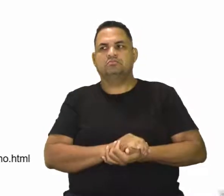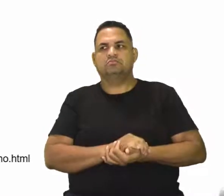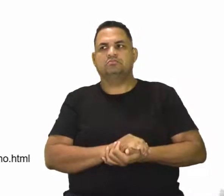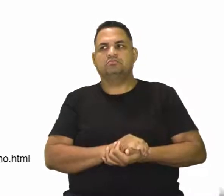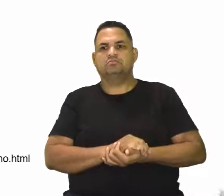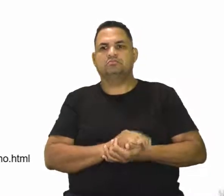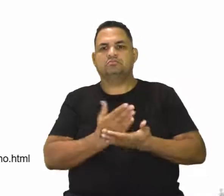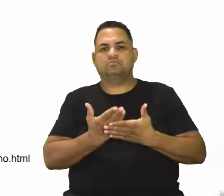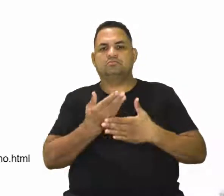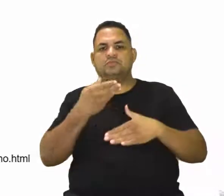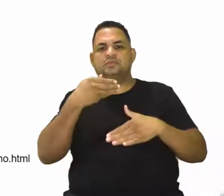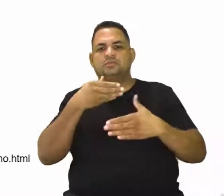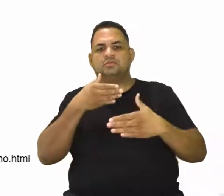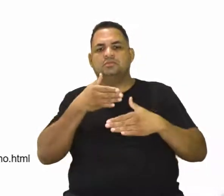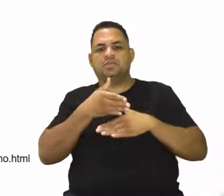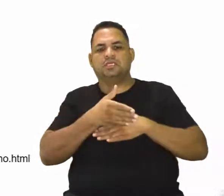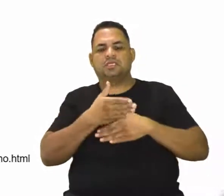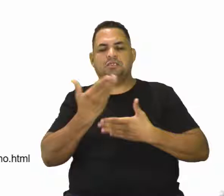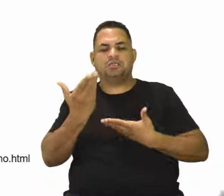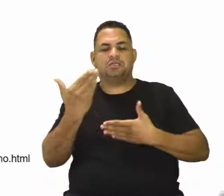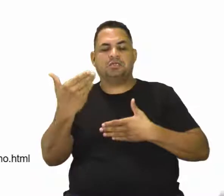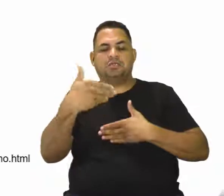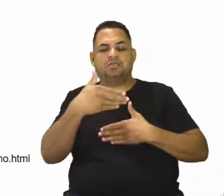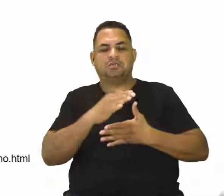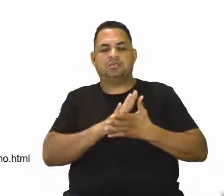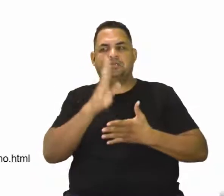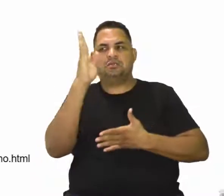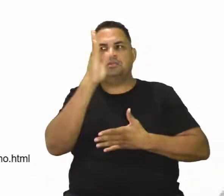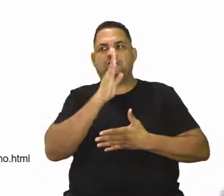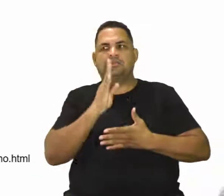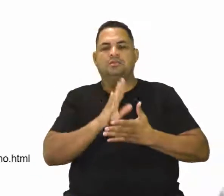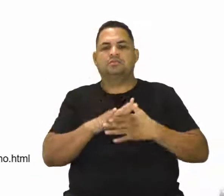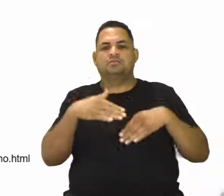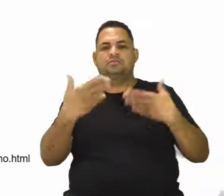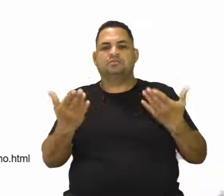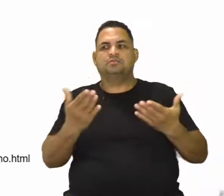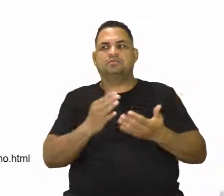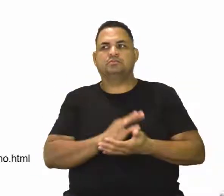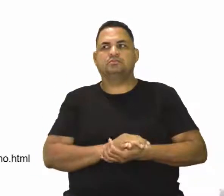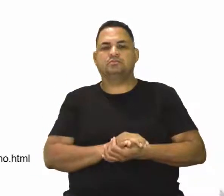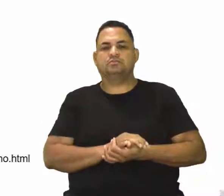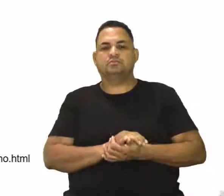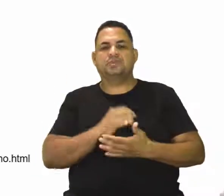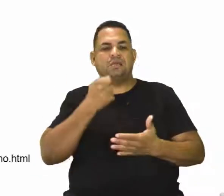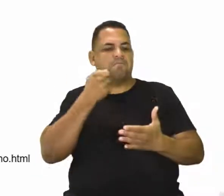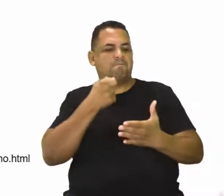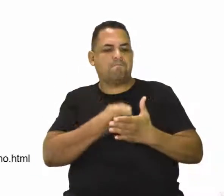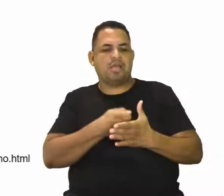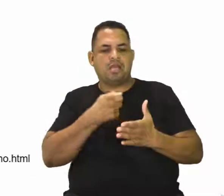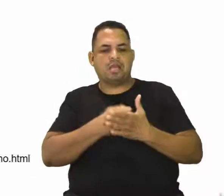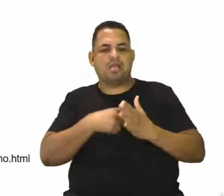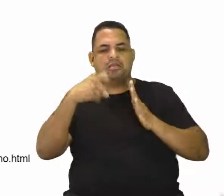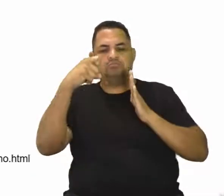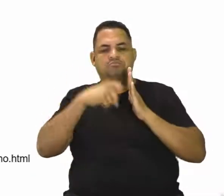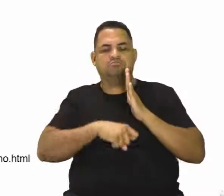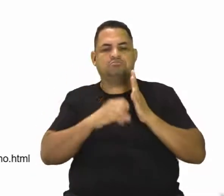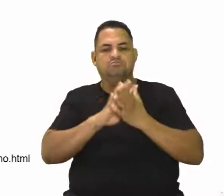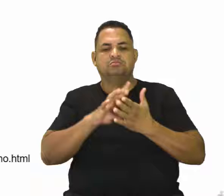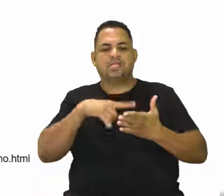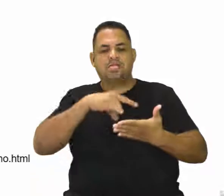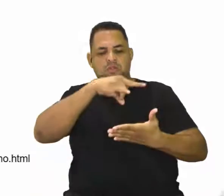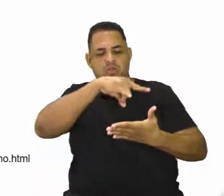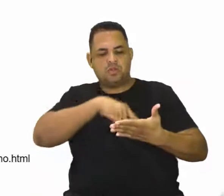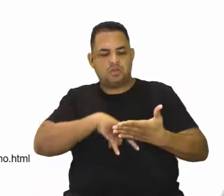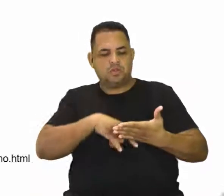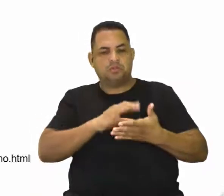ser inseridos aqui no Brasil, desde que pague seus impostos, tenha as